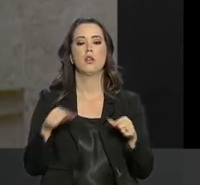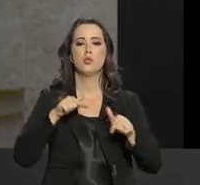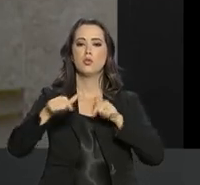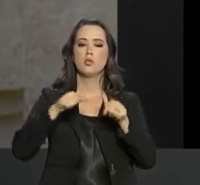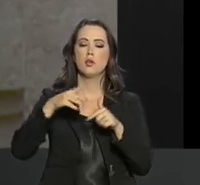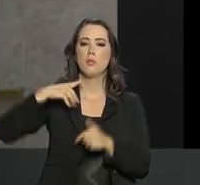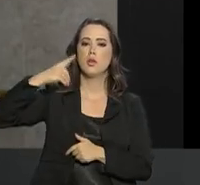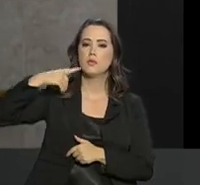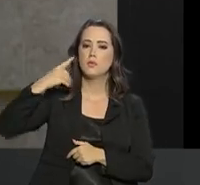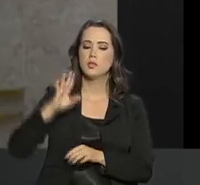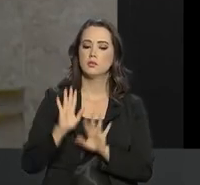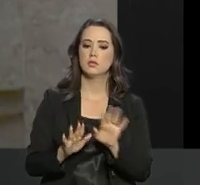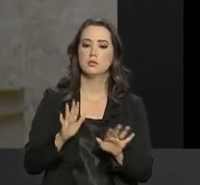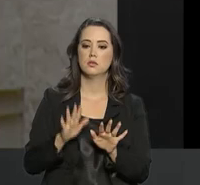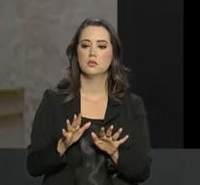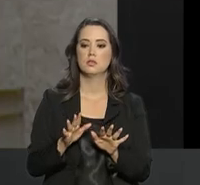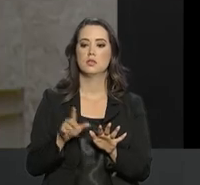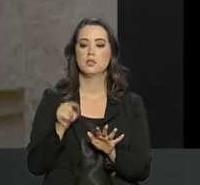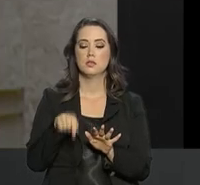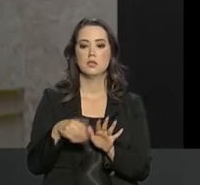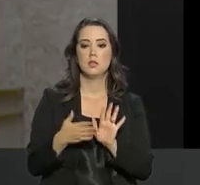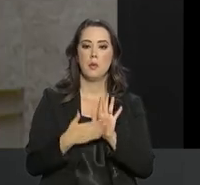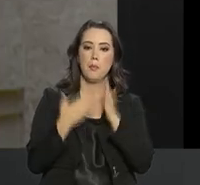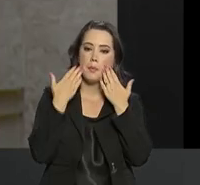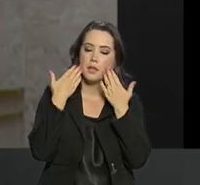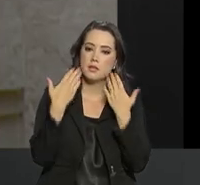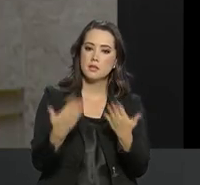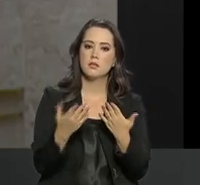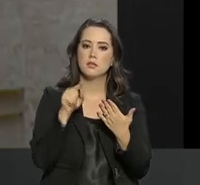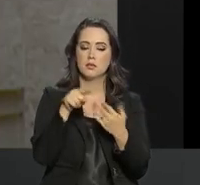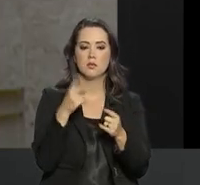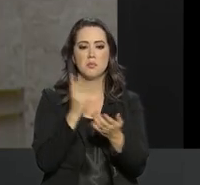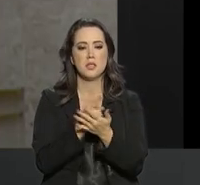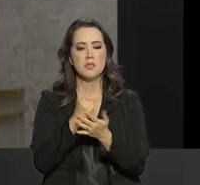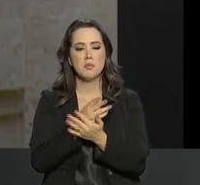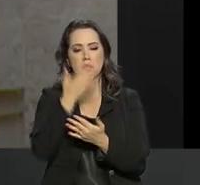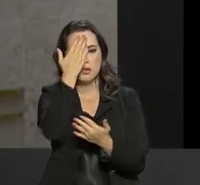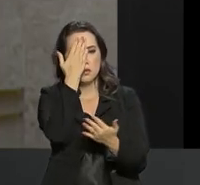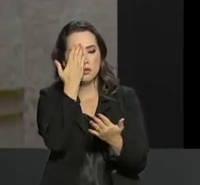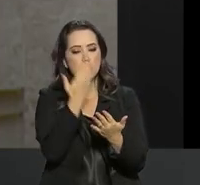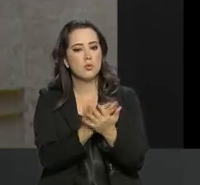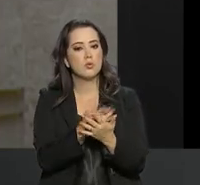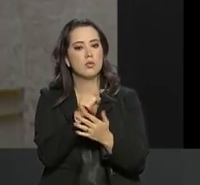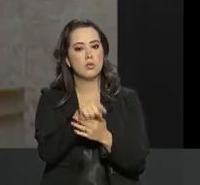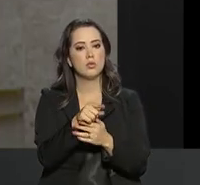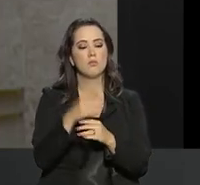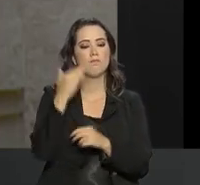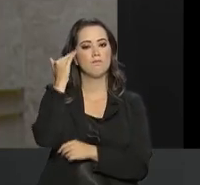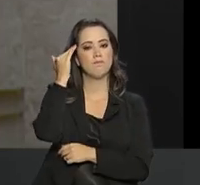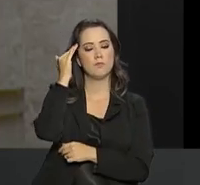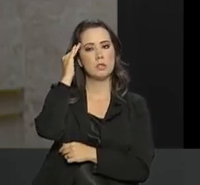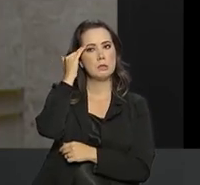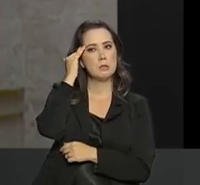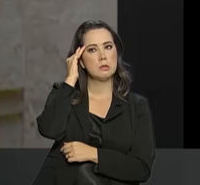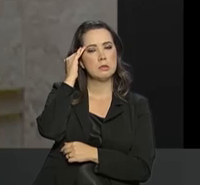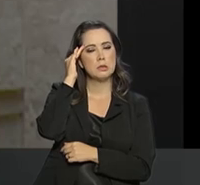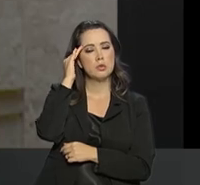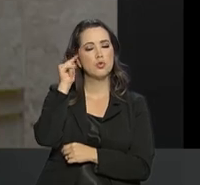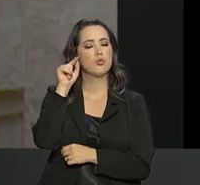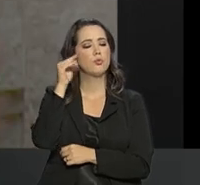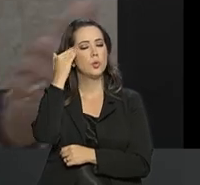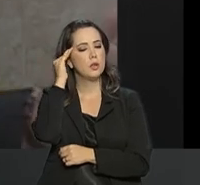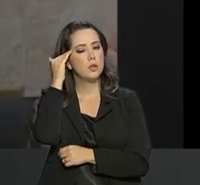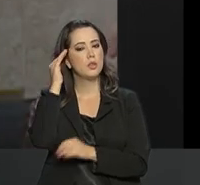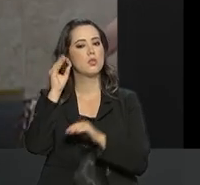até confesso que fui obrigado a apresentá-lo, embora tivesse a convicção de que, na interpretação sistêmica do texto